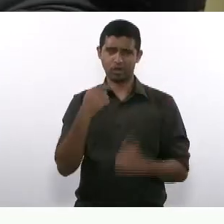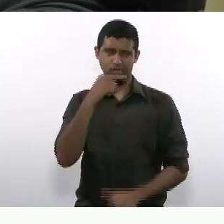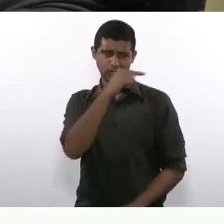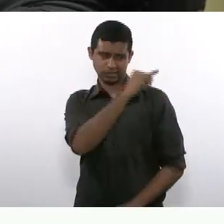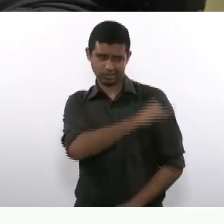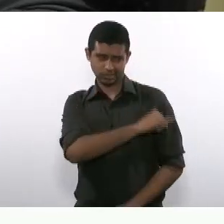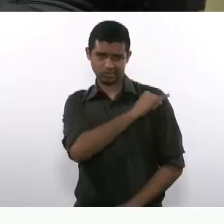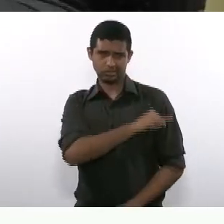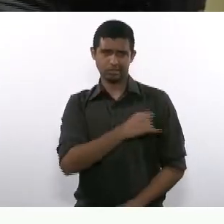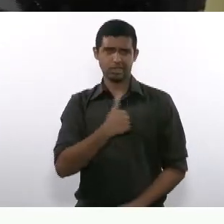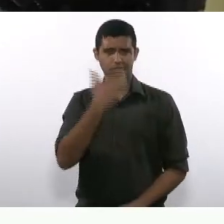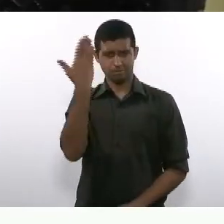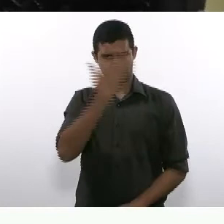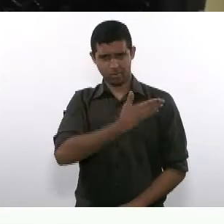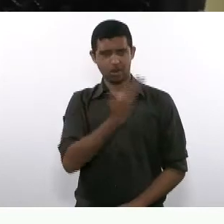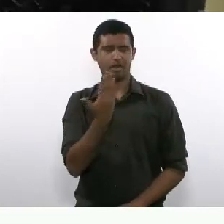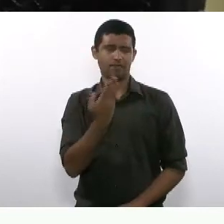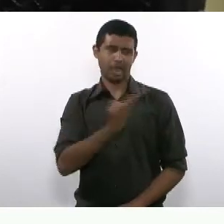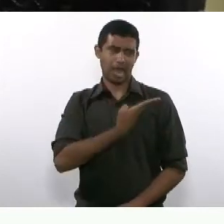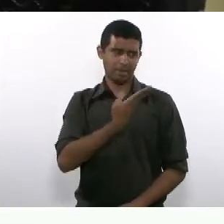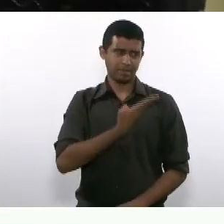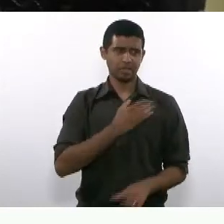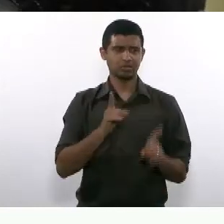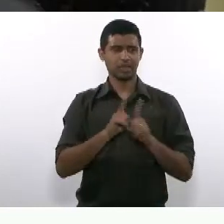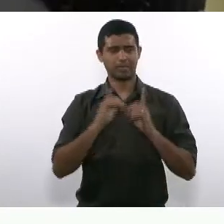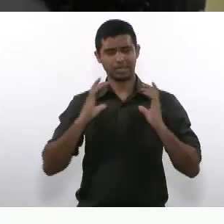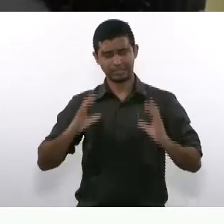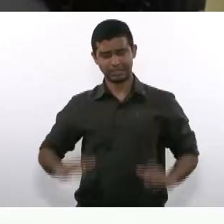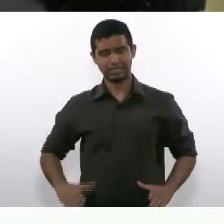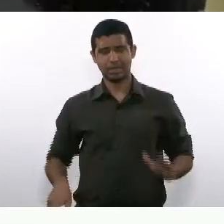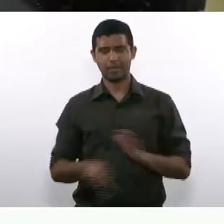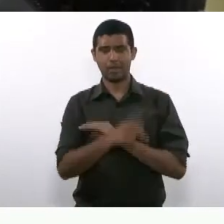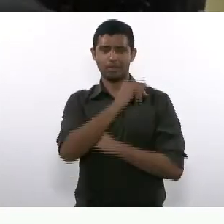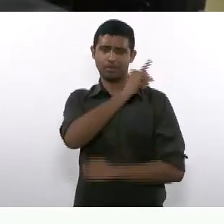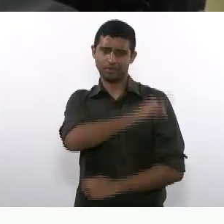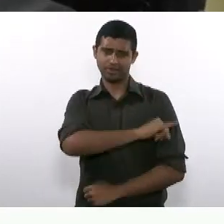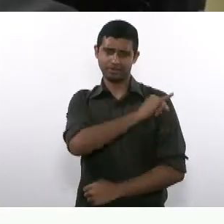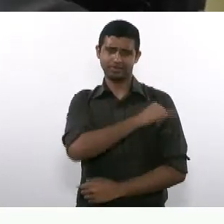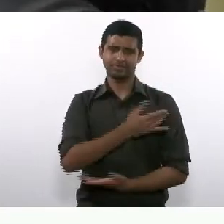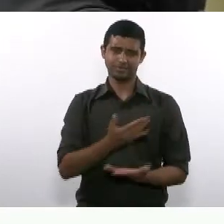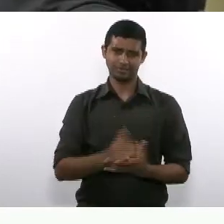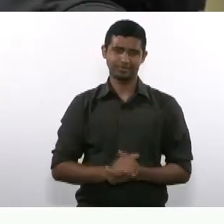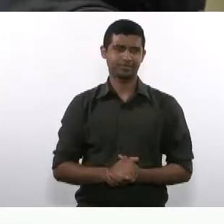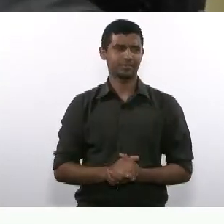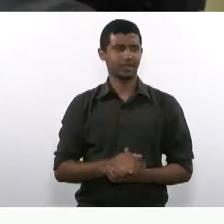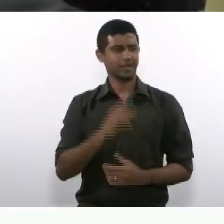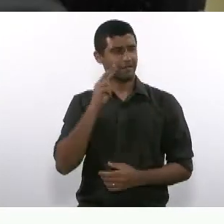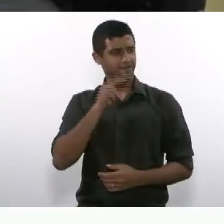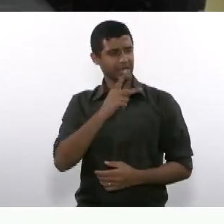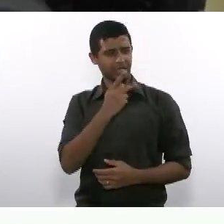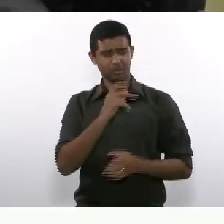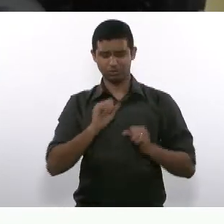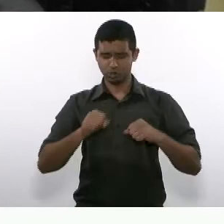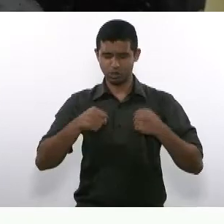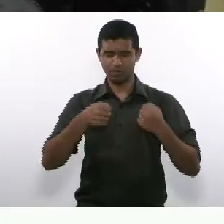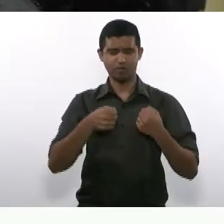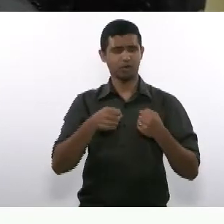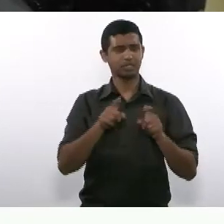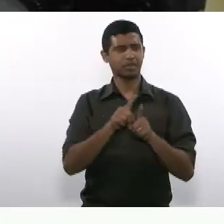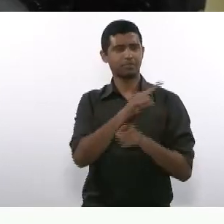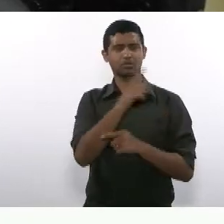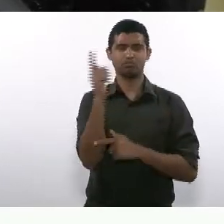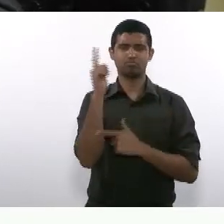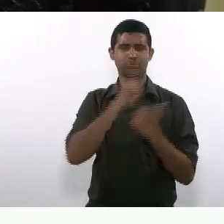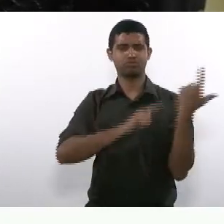como parlamentar, mas sobretudo como seu amigo e como cidadão do Rio de Janeiro, do seu esforço e das realizações que Vossa Excelência